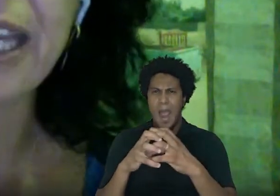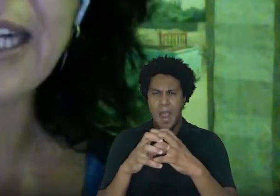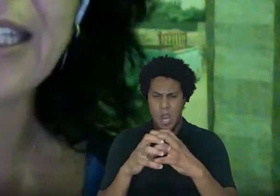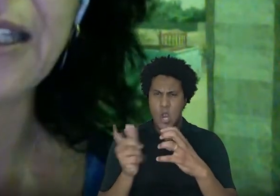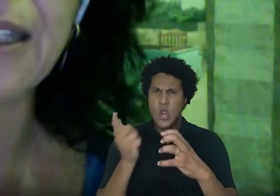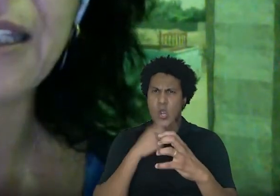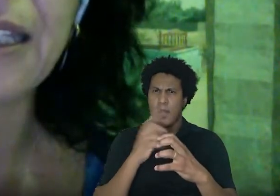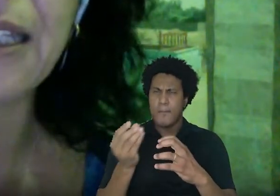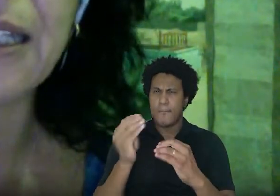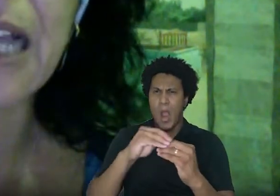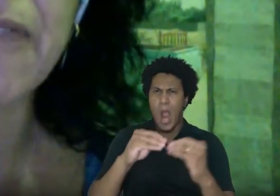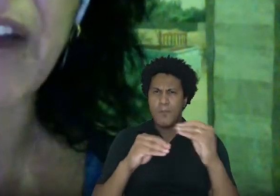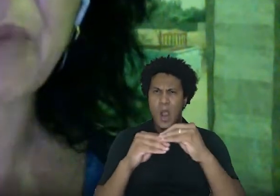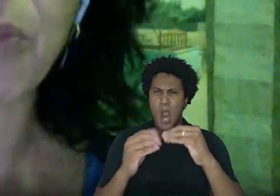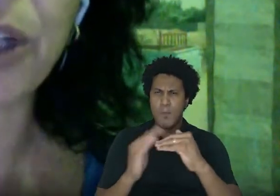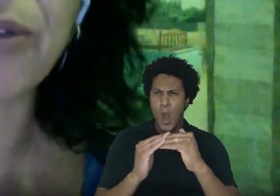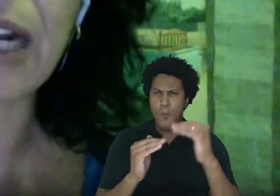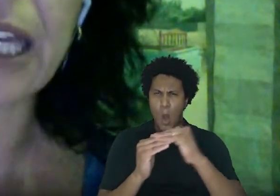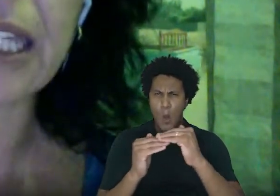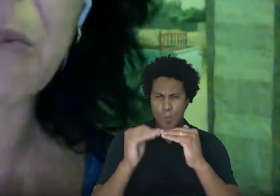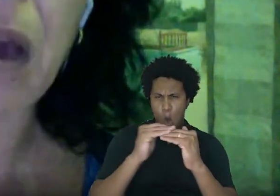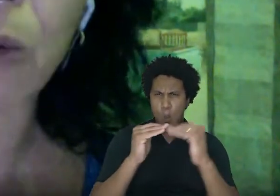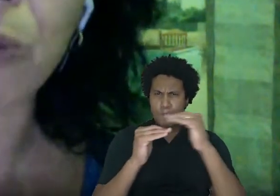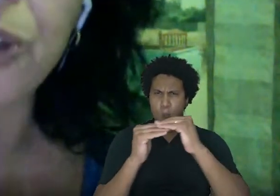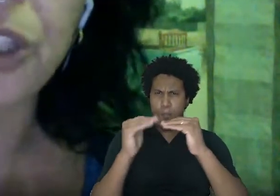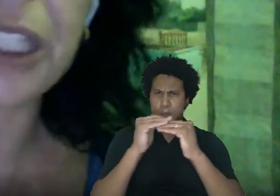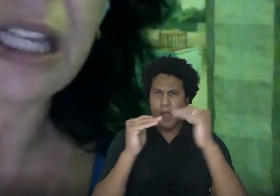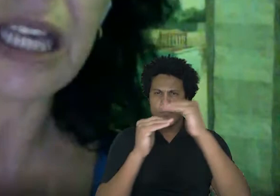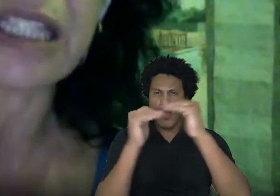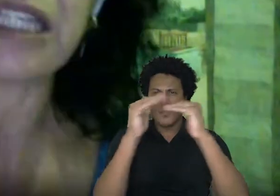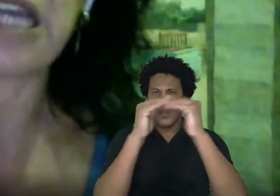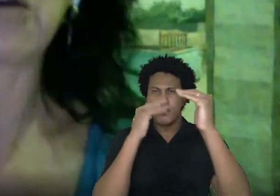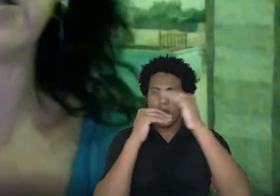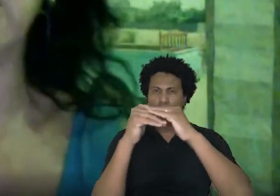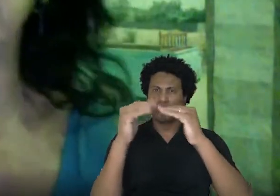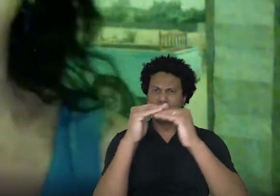porque ele vai muito além e aglutina